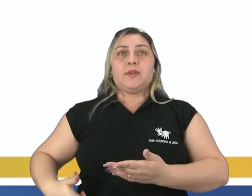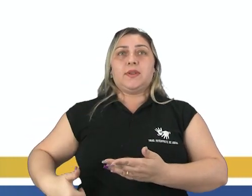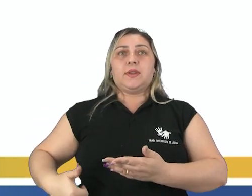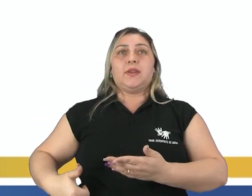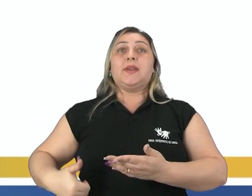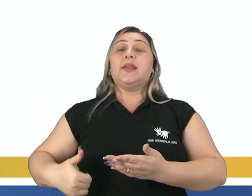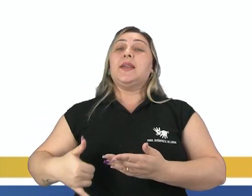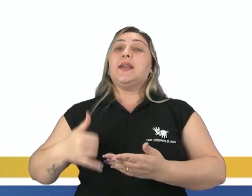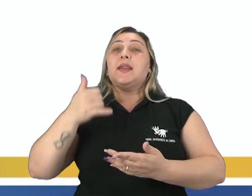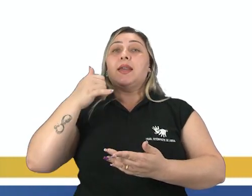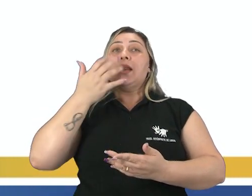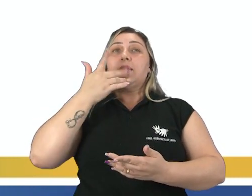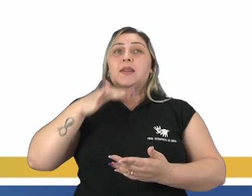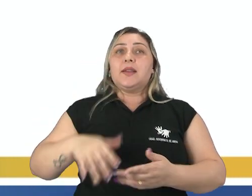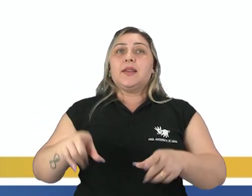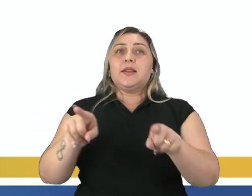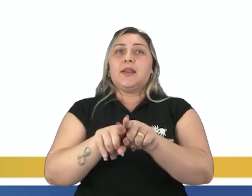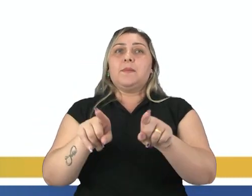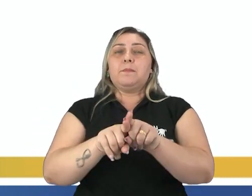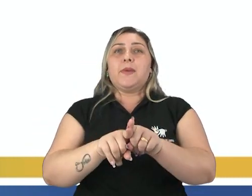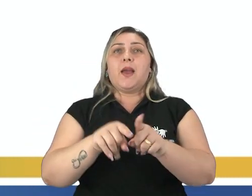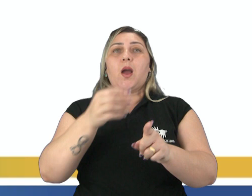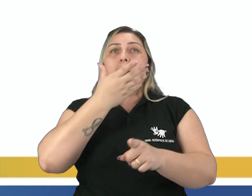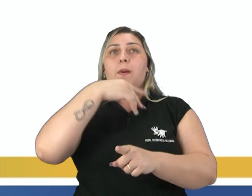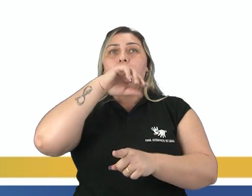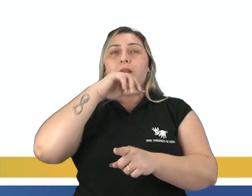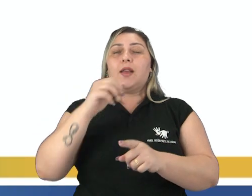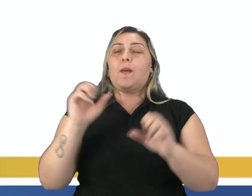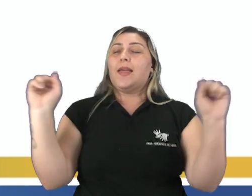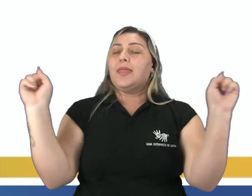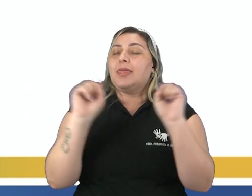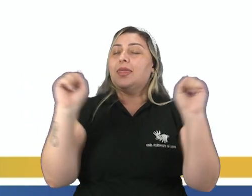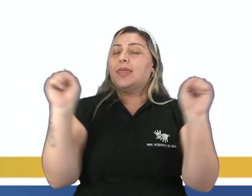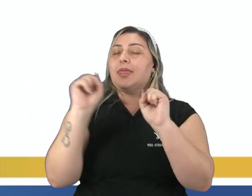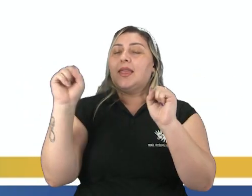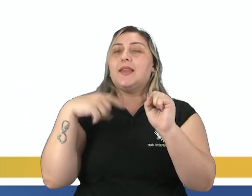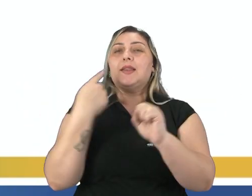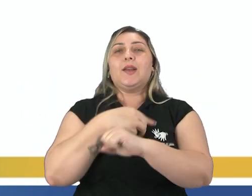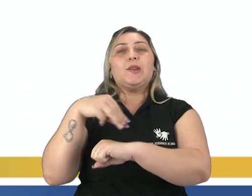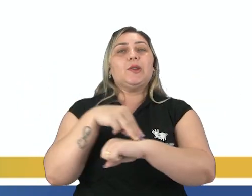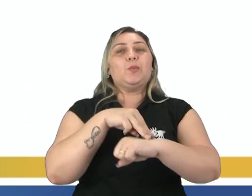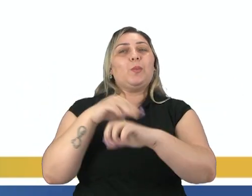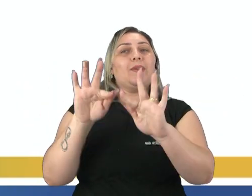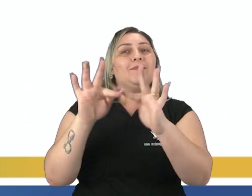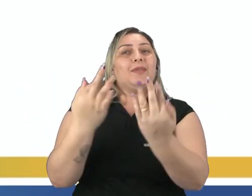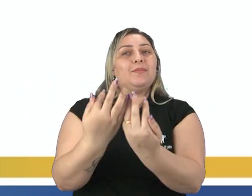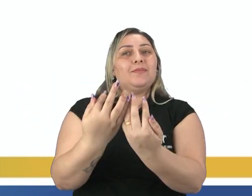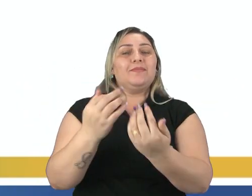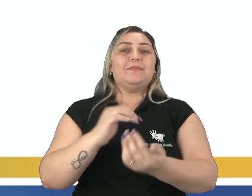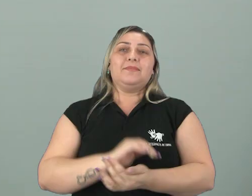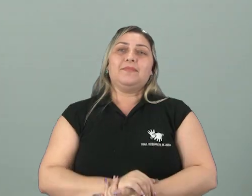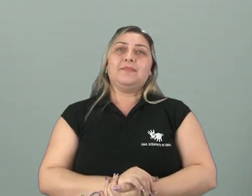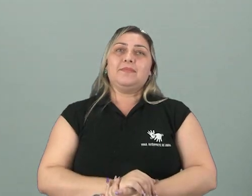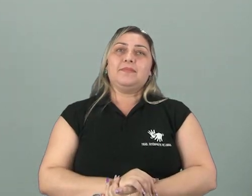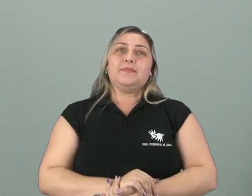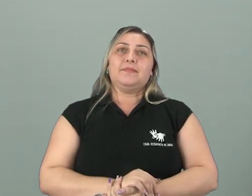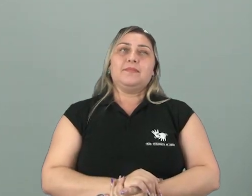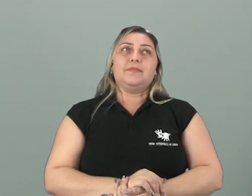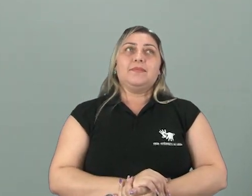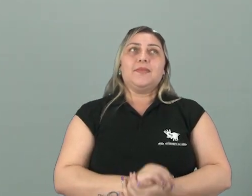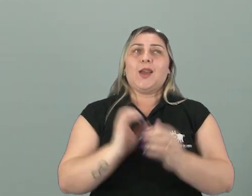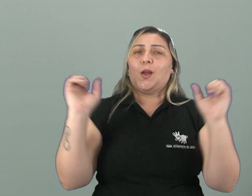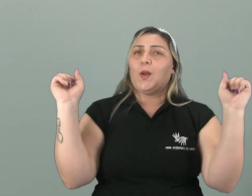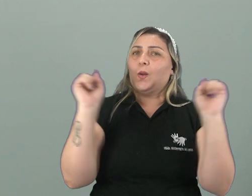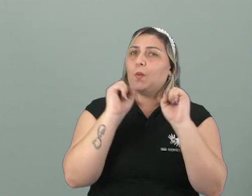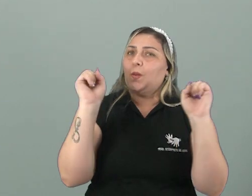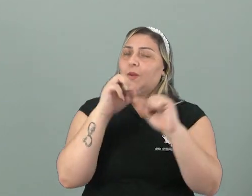logo abaixo também. E aí o pai diz, né? Eu adoro estes nossos momentos em família. Gente, eu